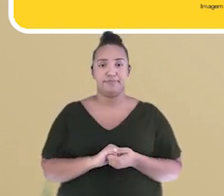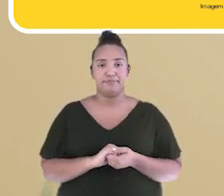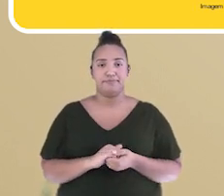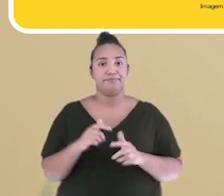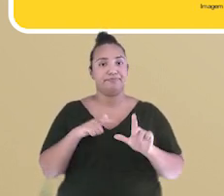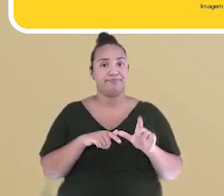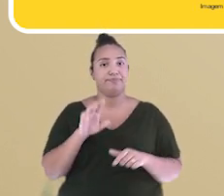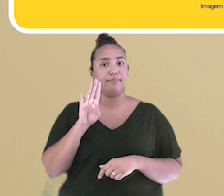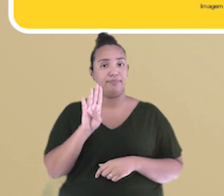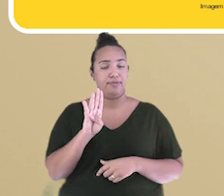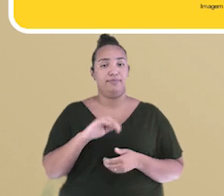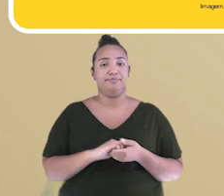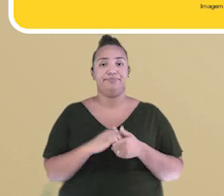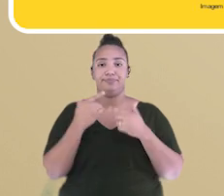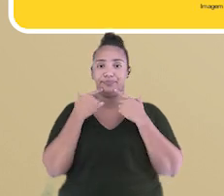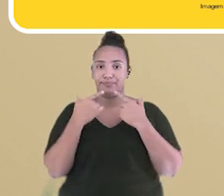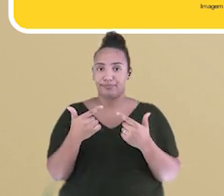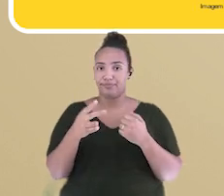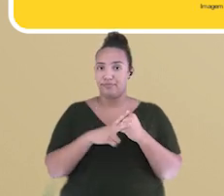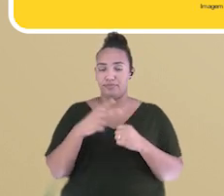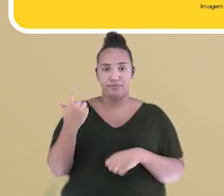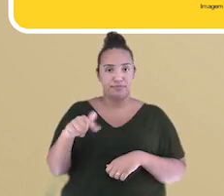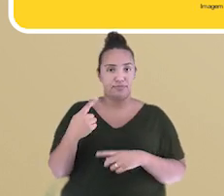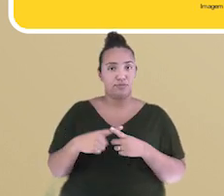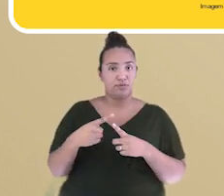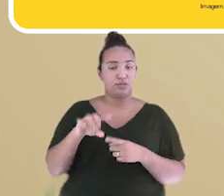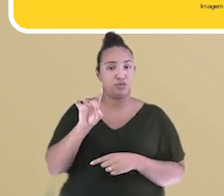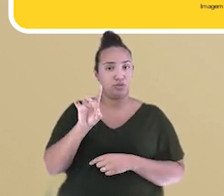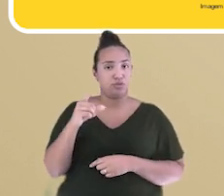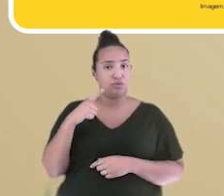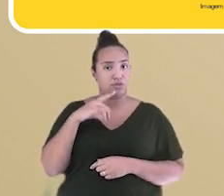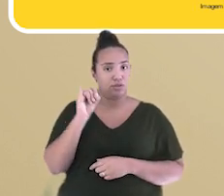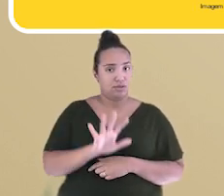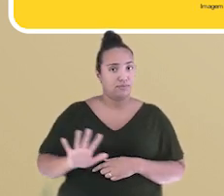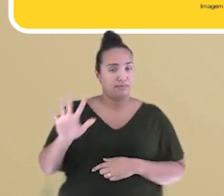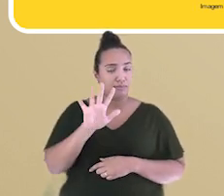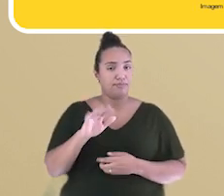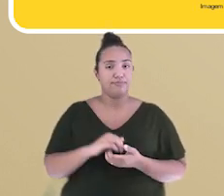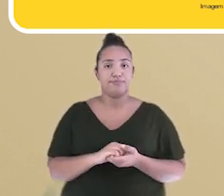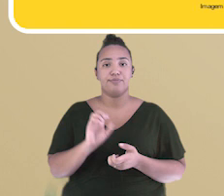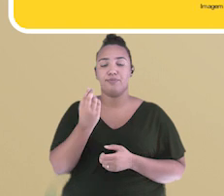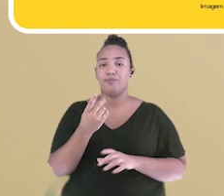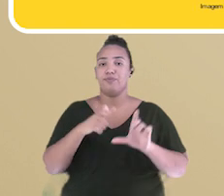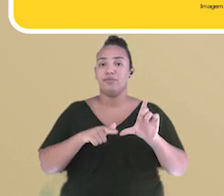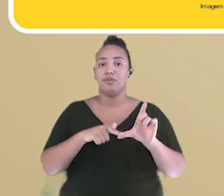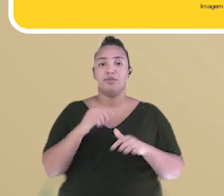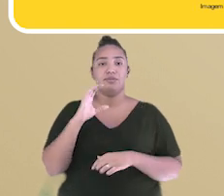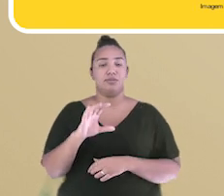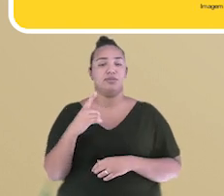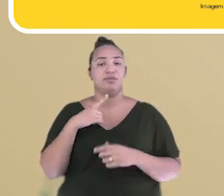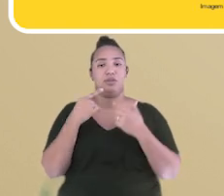palavras. Letra B, linguagem não verbal, pois há apenas o uso de imagens. Ou